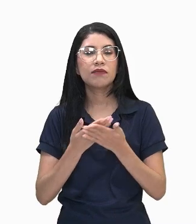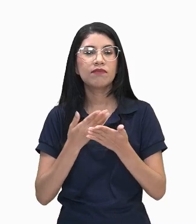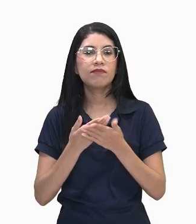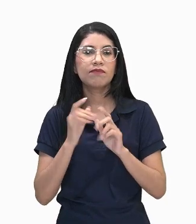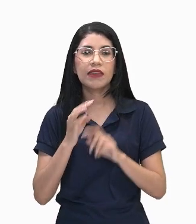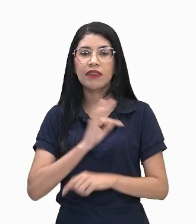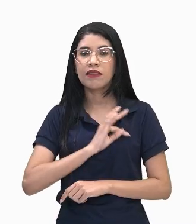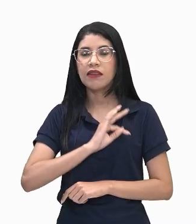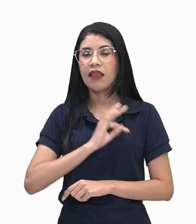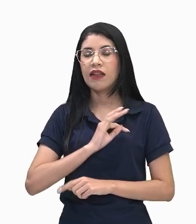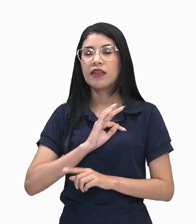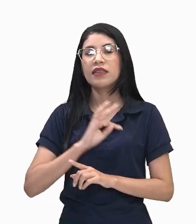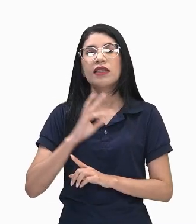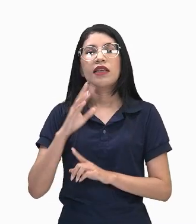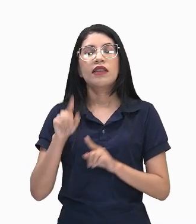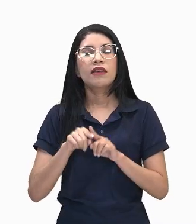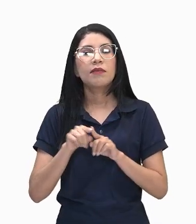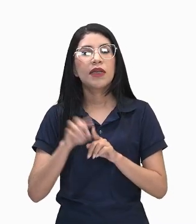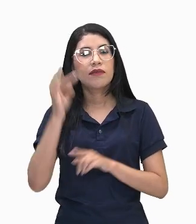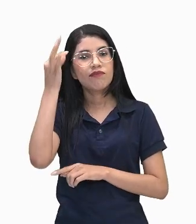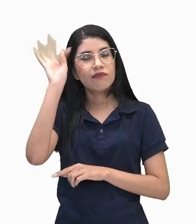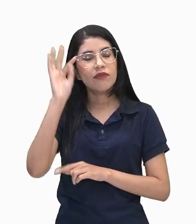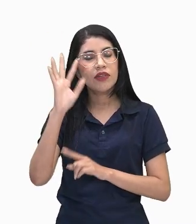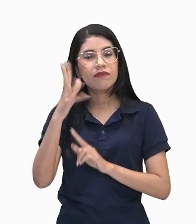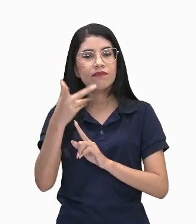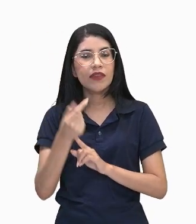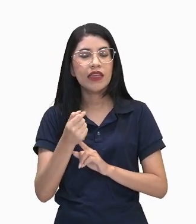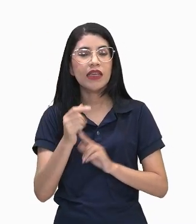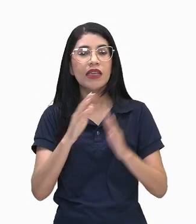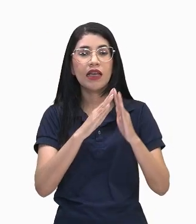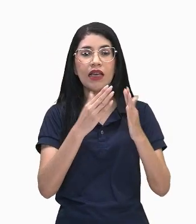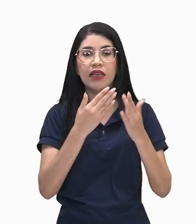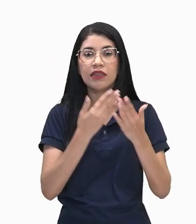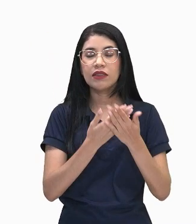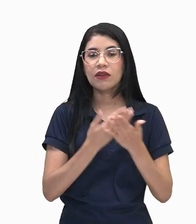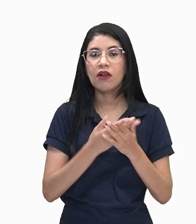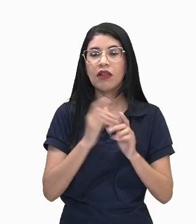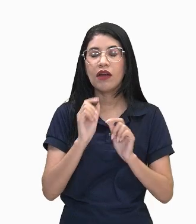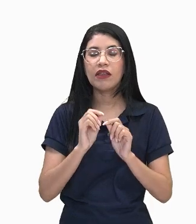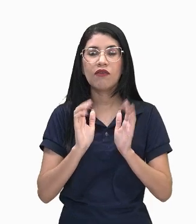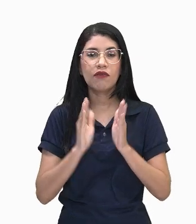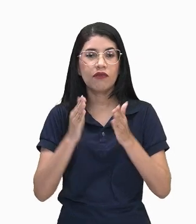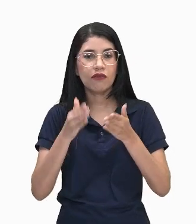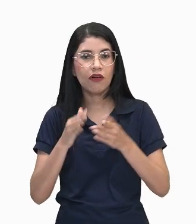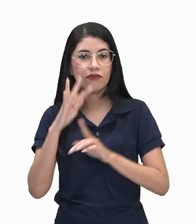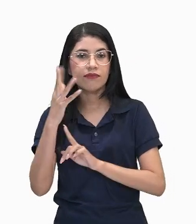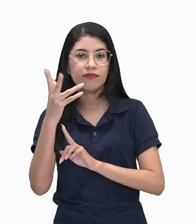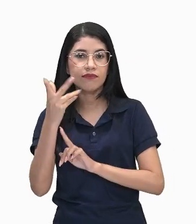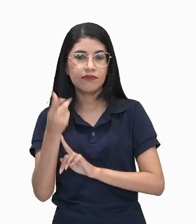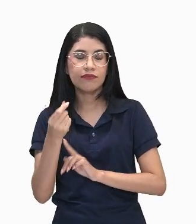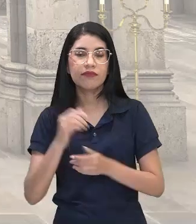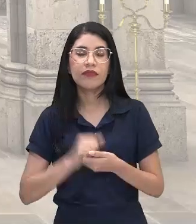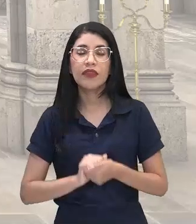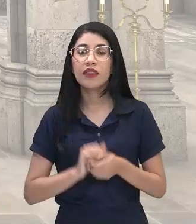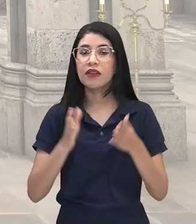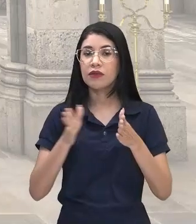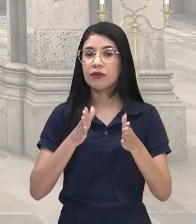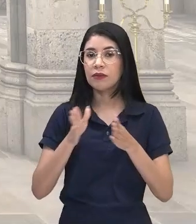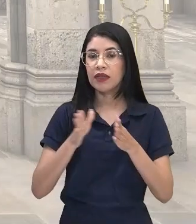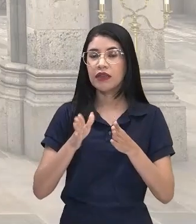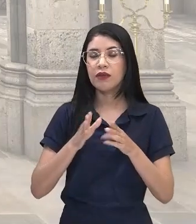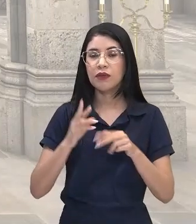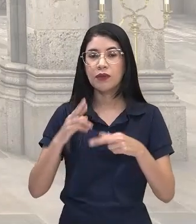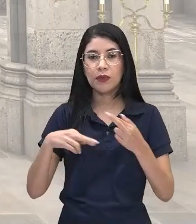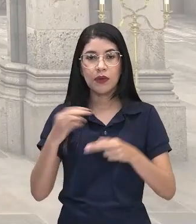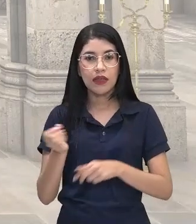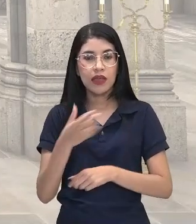teorias artísticas. Essas escolas se transformavam em academias de arte. Então, foi nesse período aí que a arte